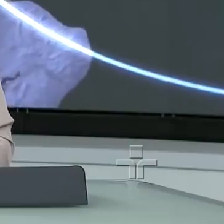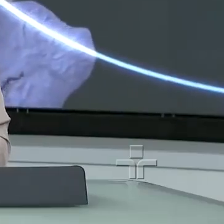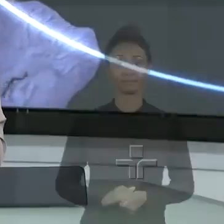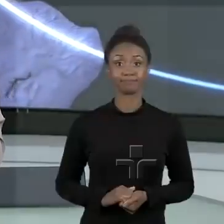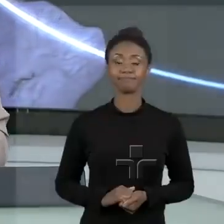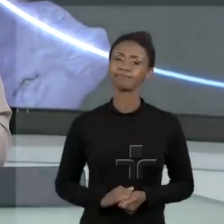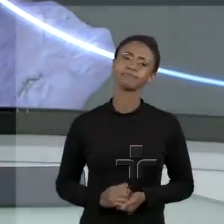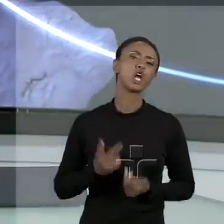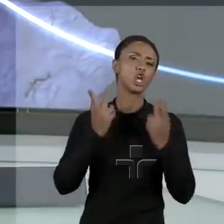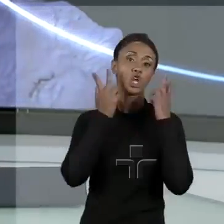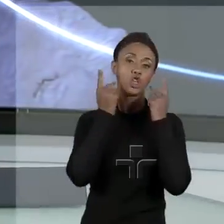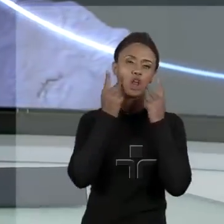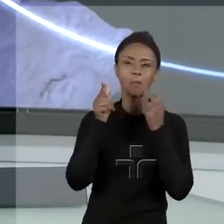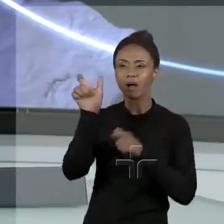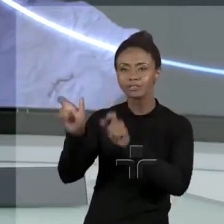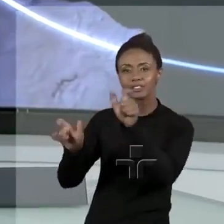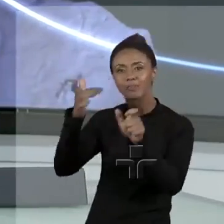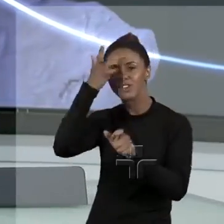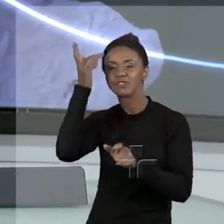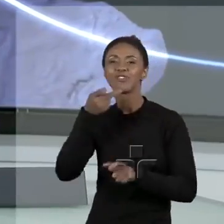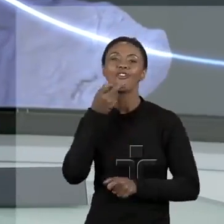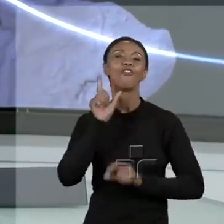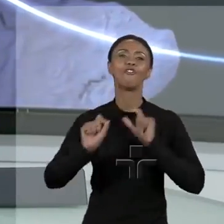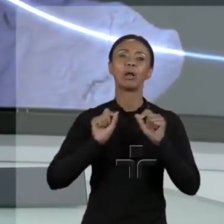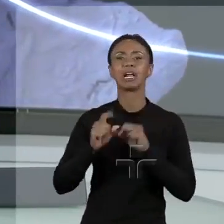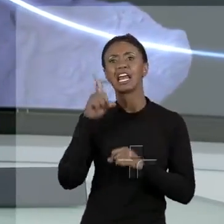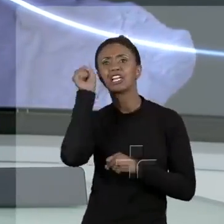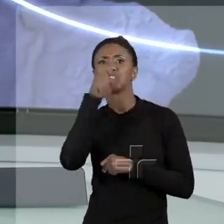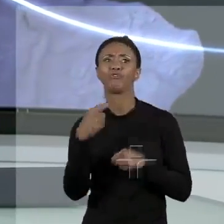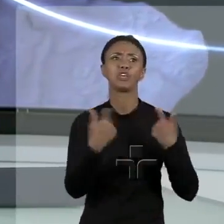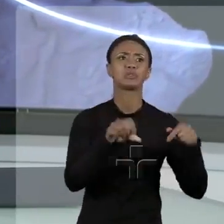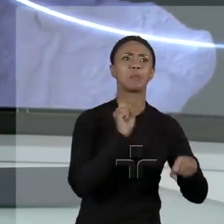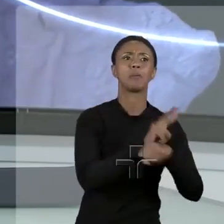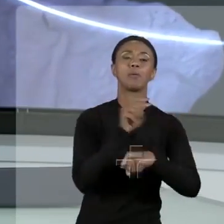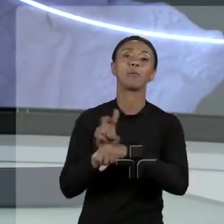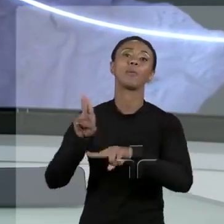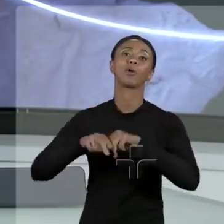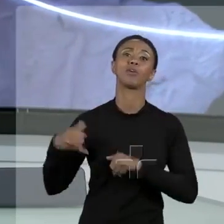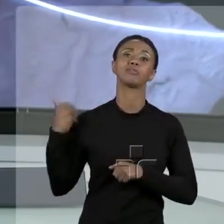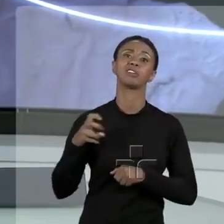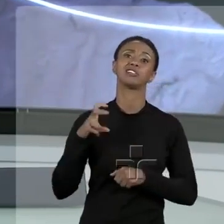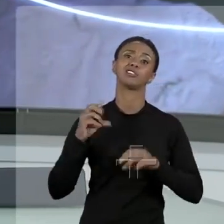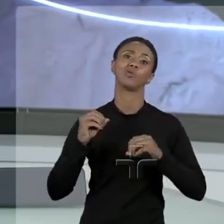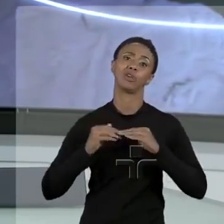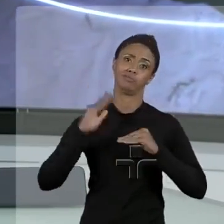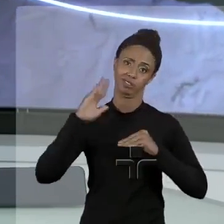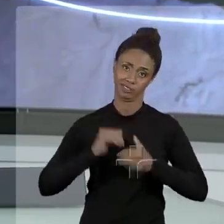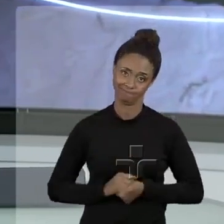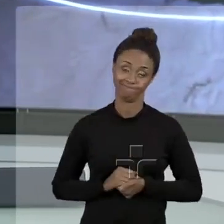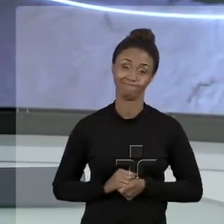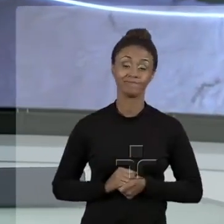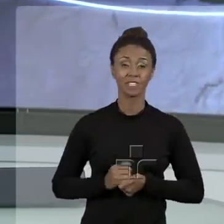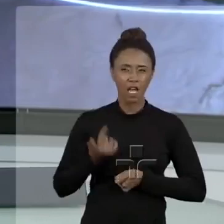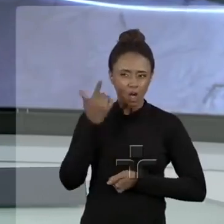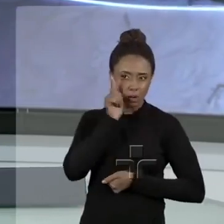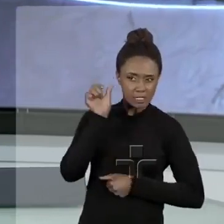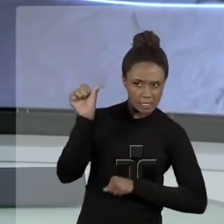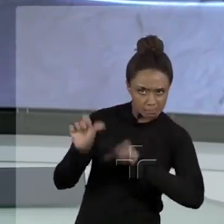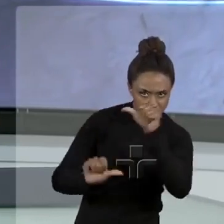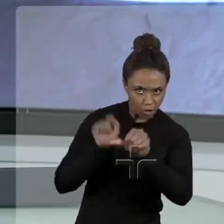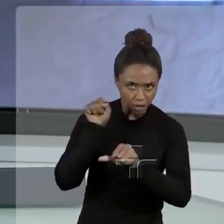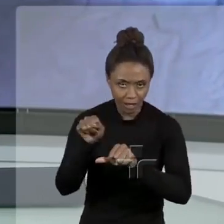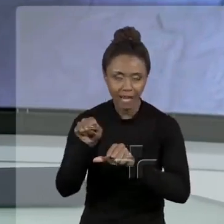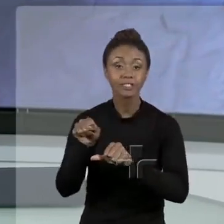É comum as pessoas falarem da dificuldade de conseguir trabalho por terem mais de 50 anos. Para mudar essa